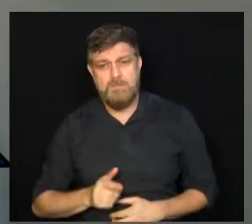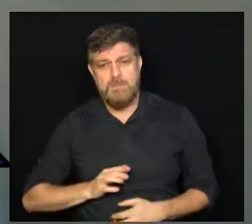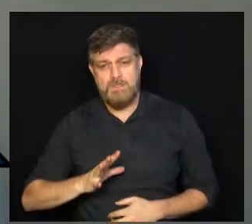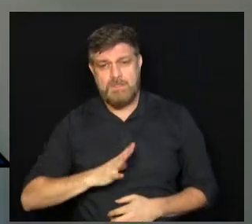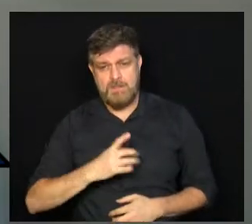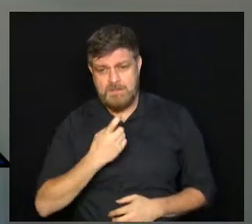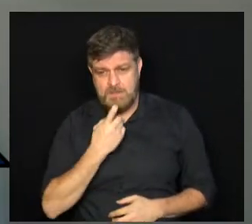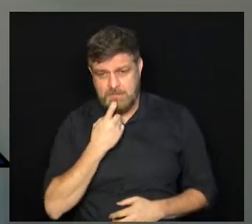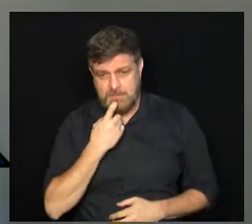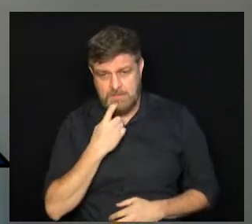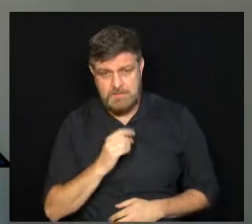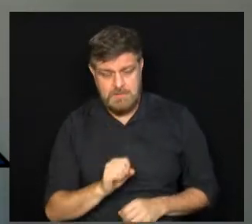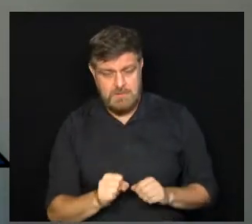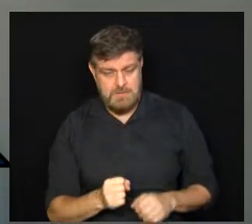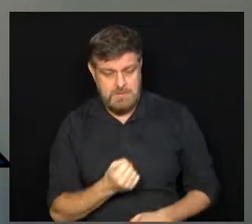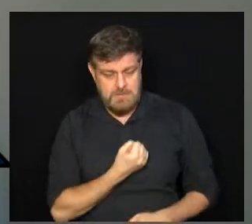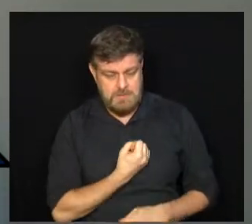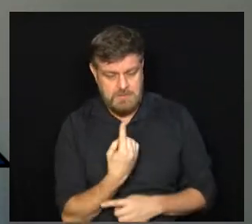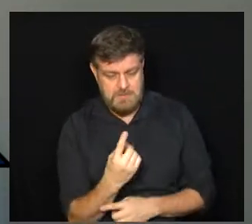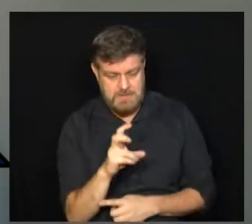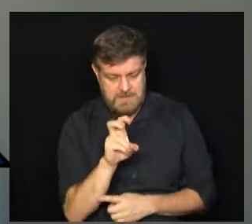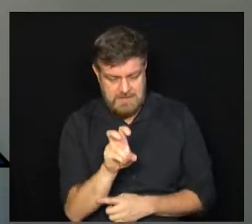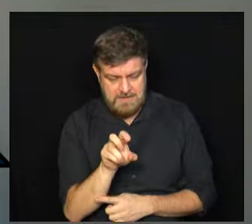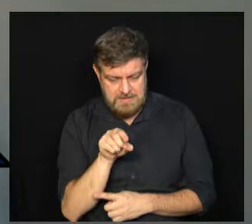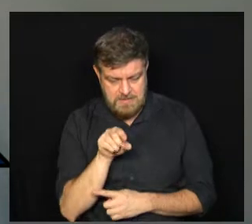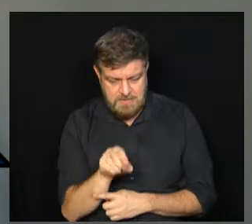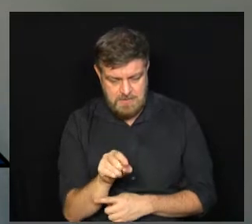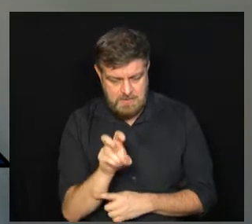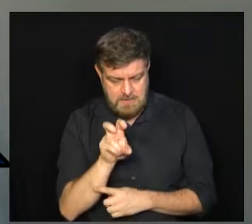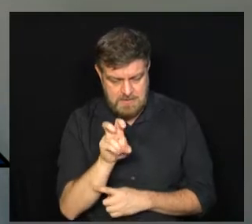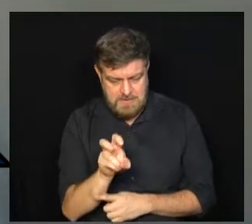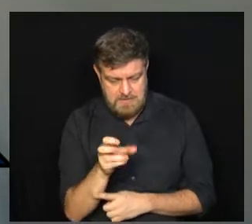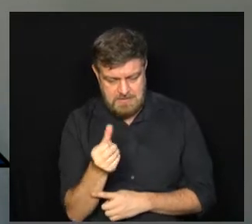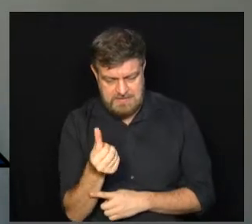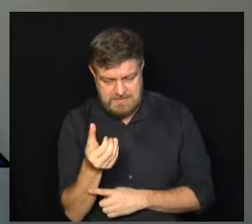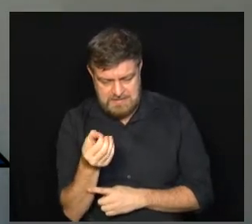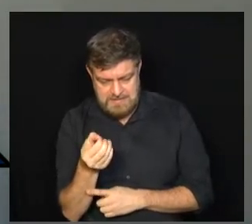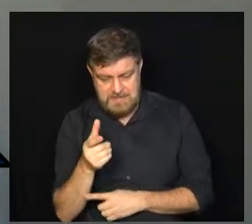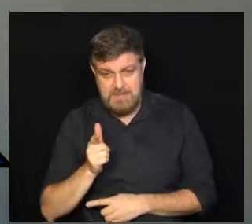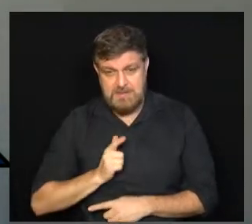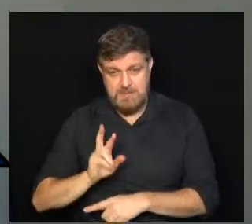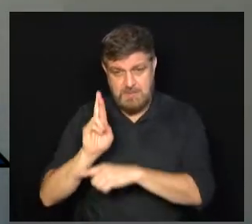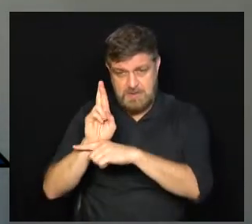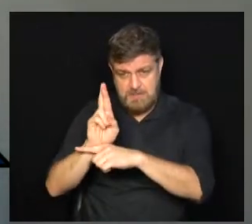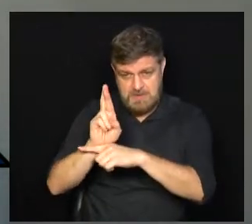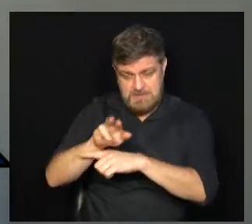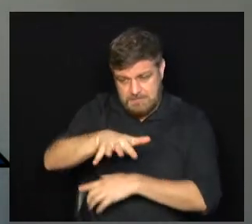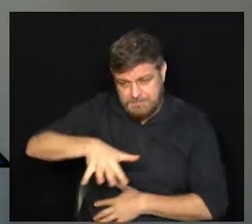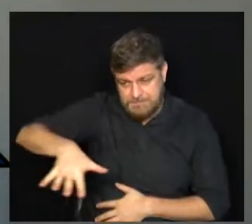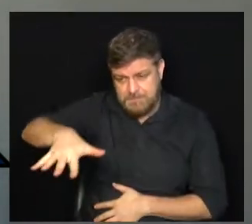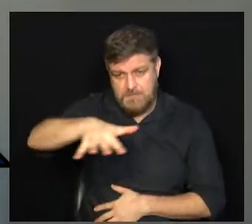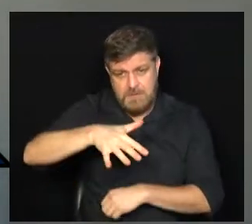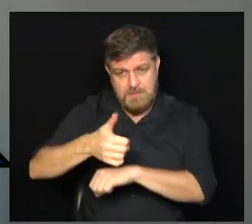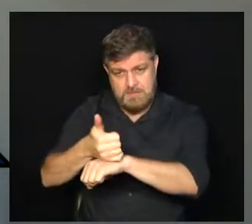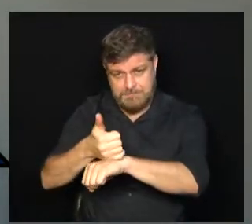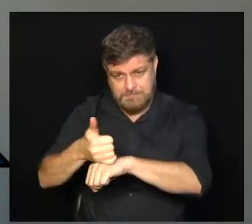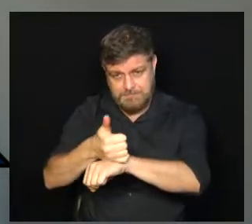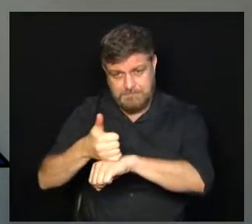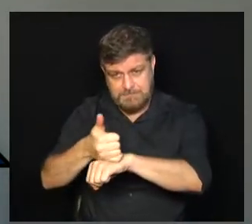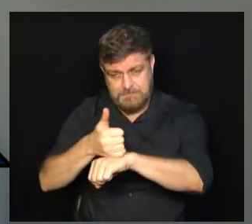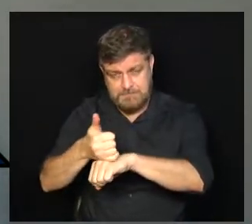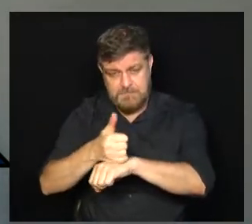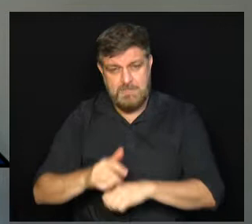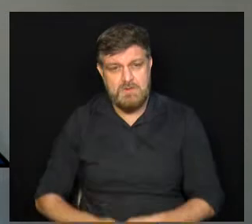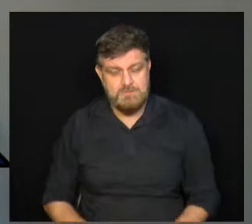Municipal 15.560 de 2018, com a participação de representantes dos segmentos sociais envolvidos. O